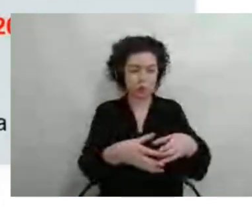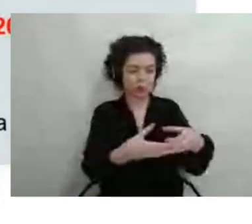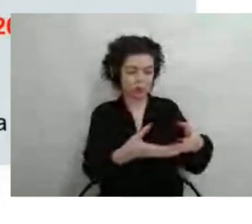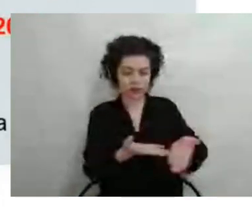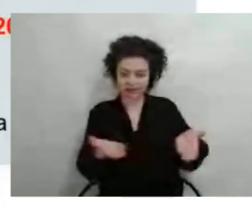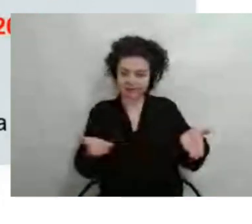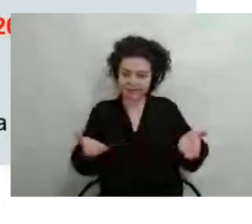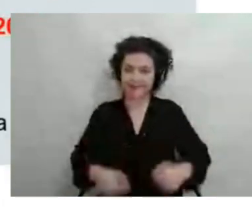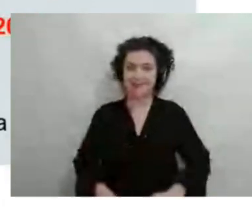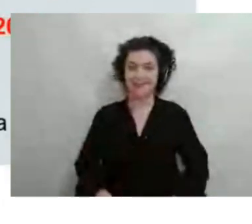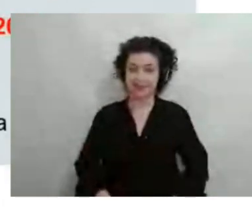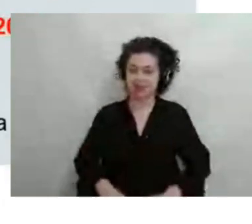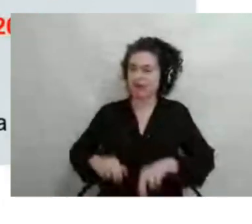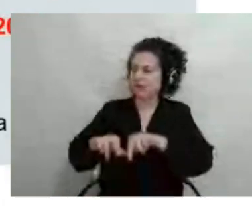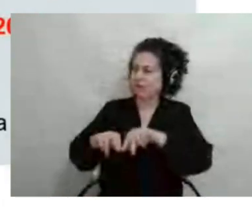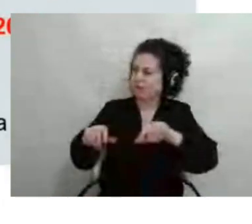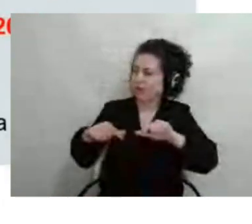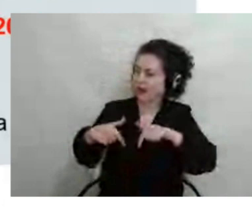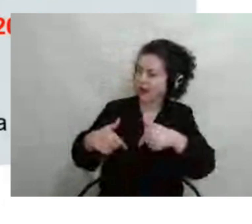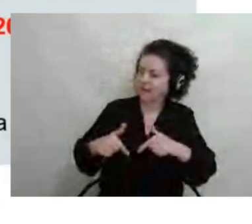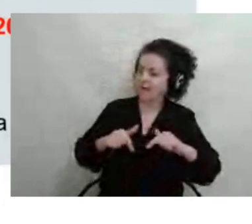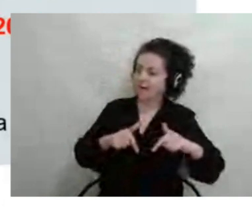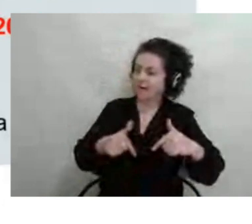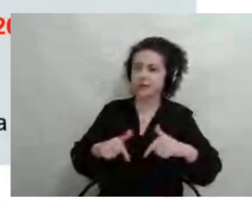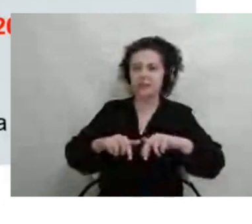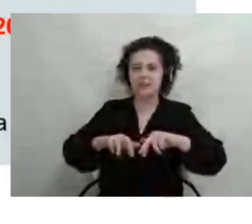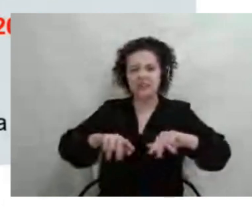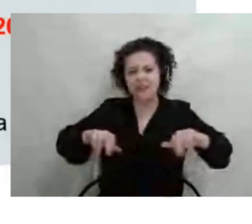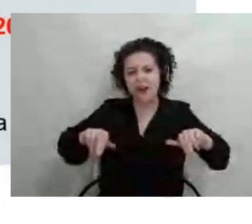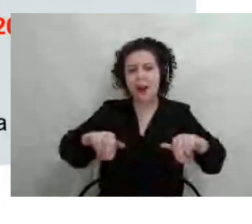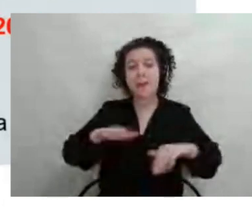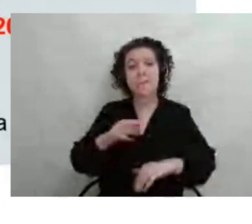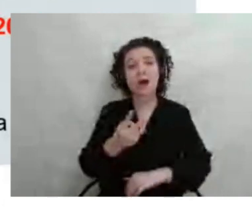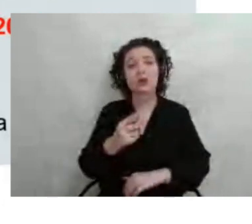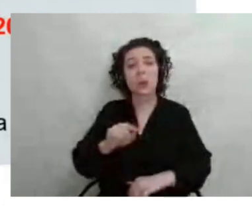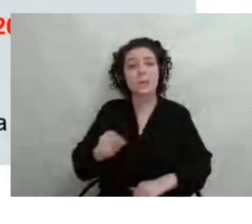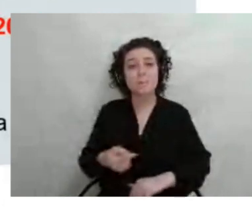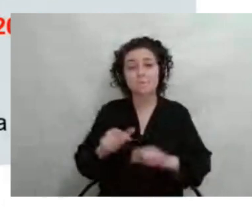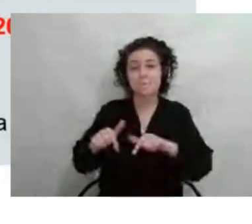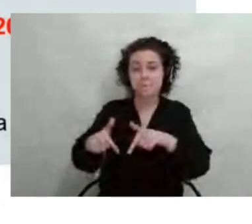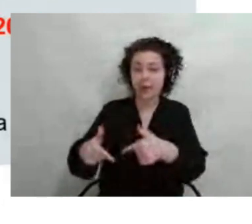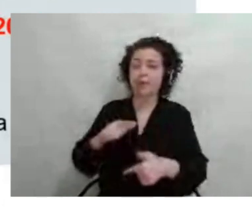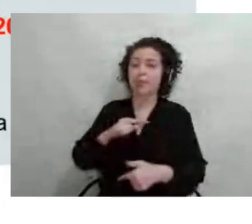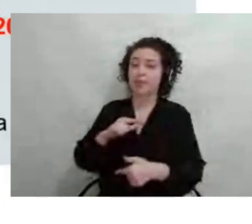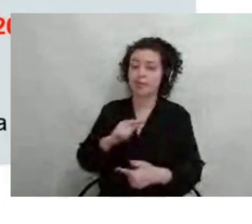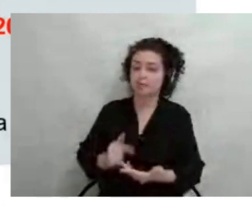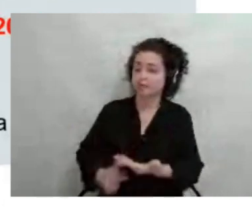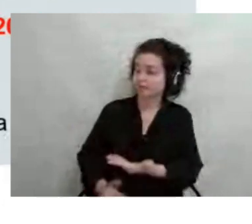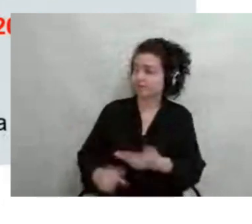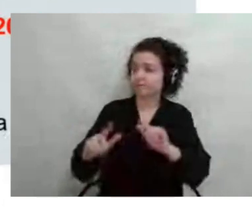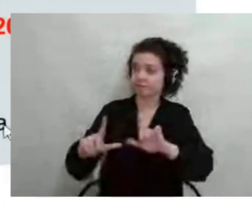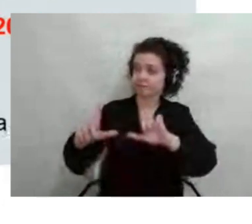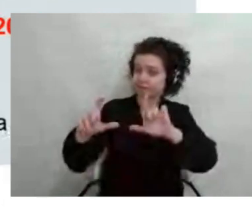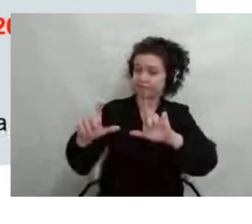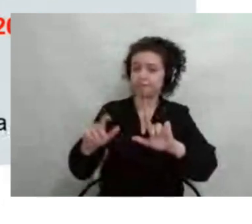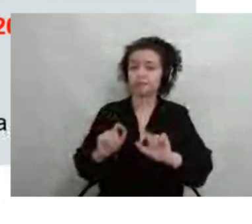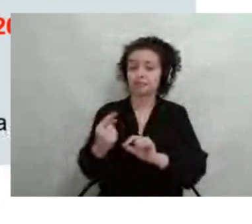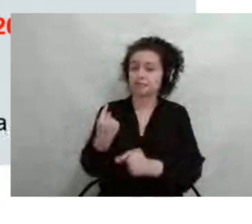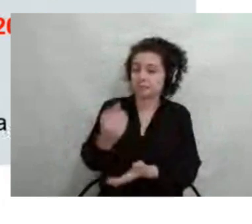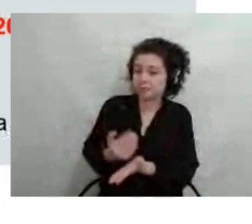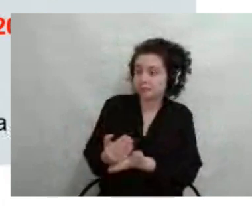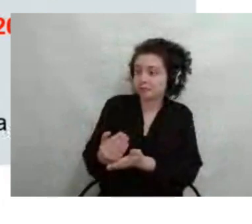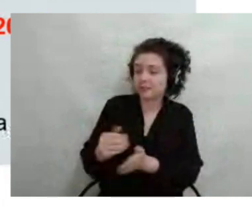fizeram várias ações, mais de 2.000 ações da equipe. Notar que essa foto é do início da primeira